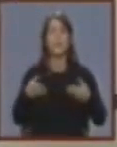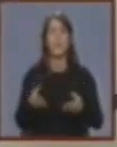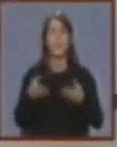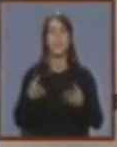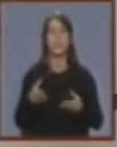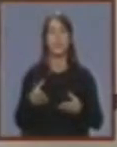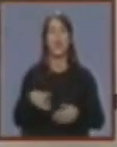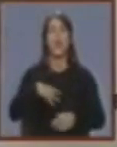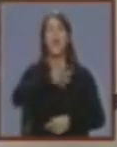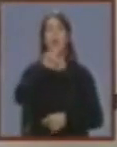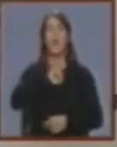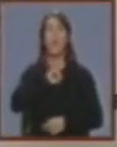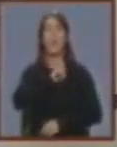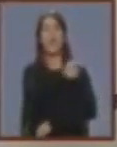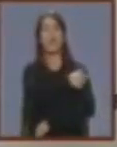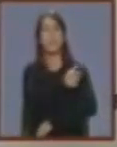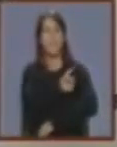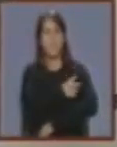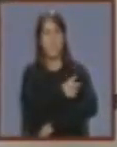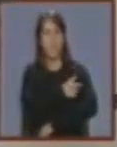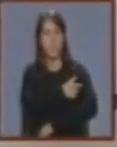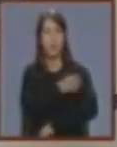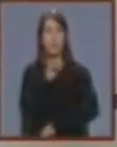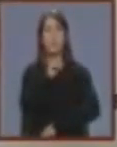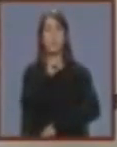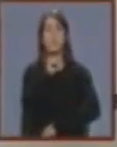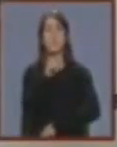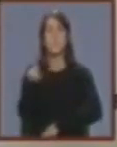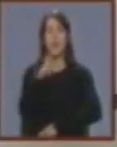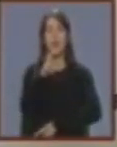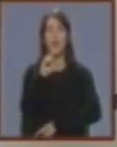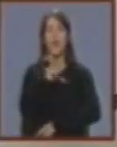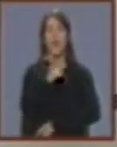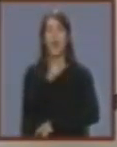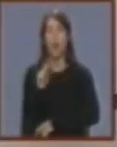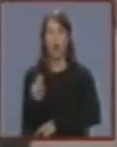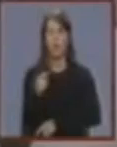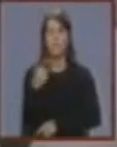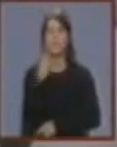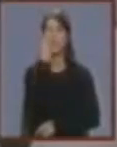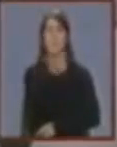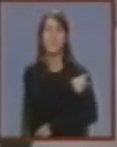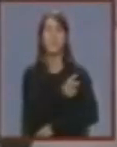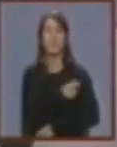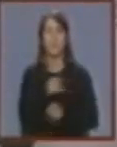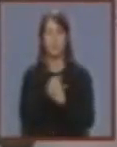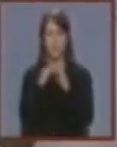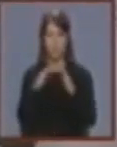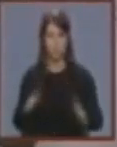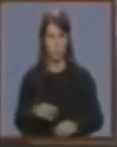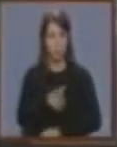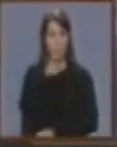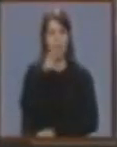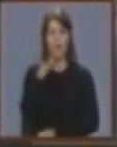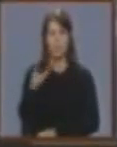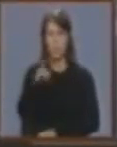o nosso candidato Paulo Jaime Goulart, de São Roque do Pico, e termos três deputados pela Ilha do Pico. As